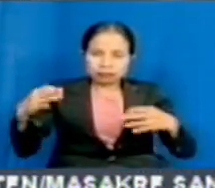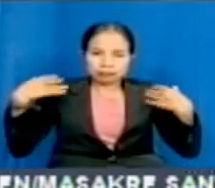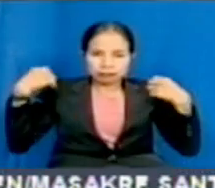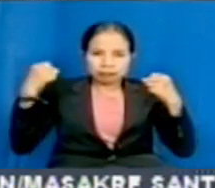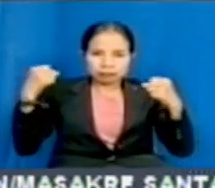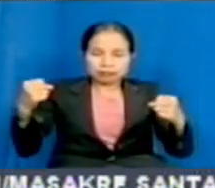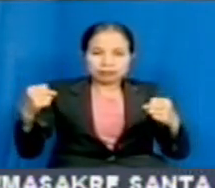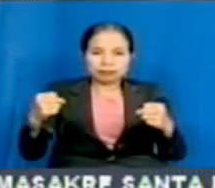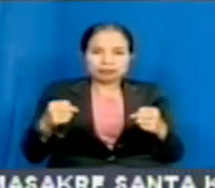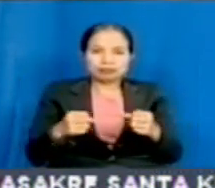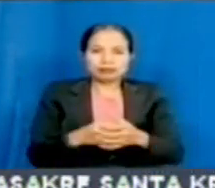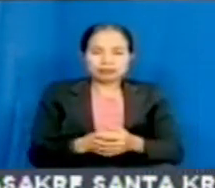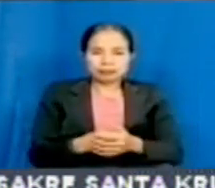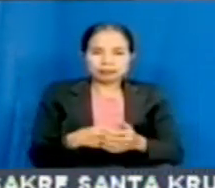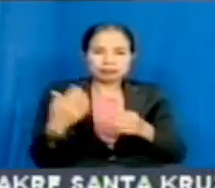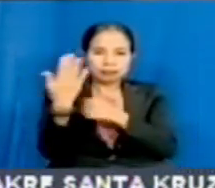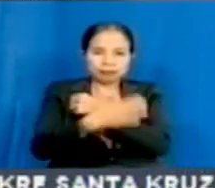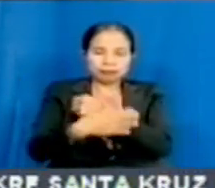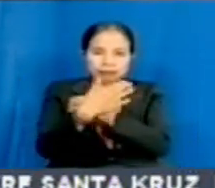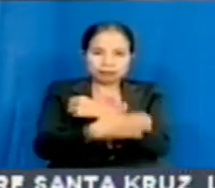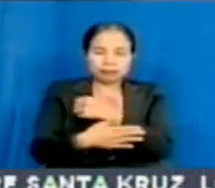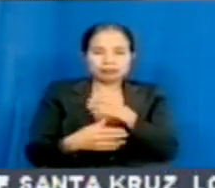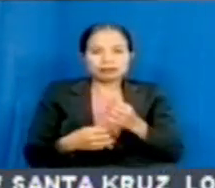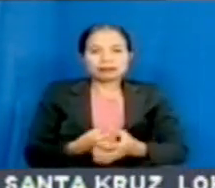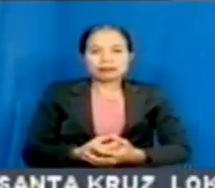atembrani, onde defende a pátria.